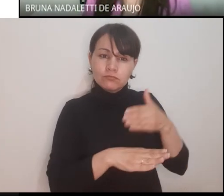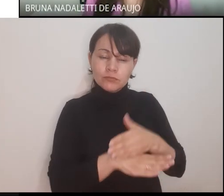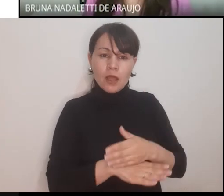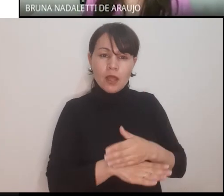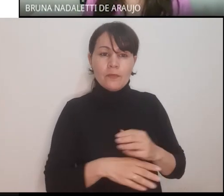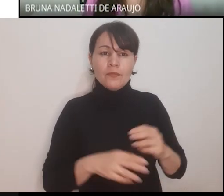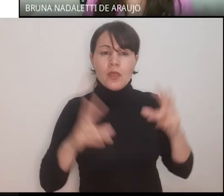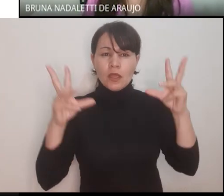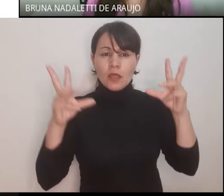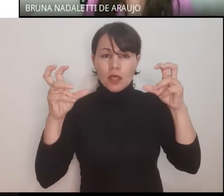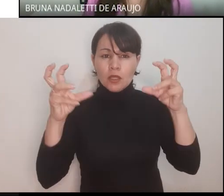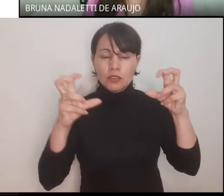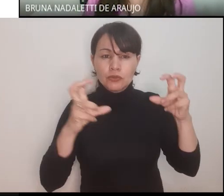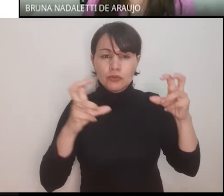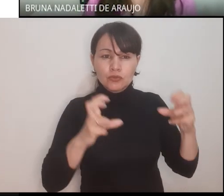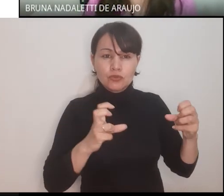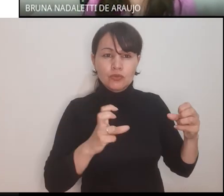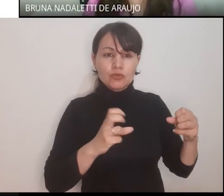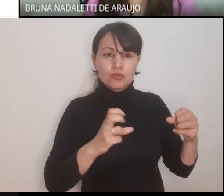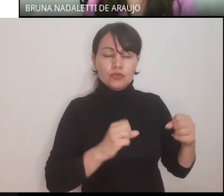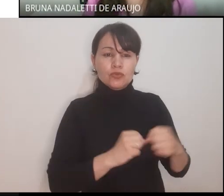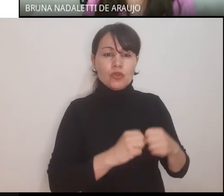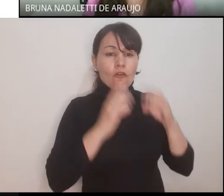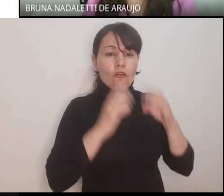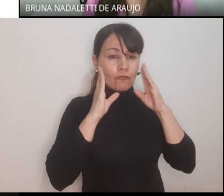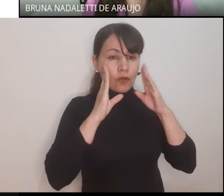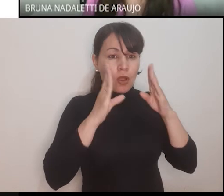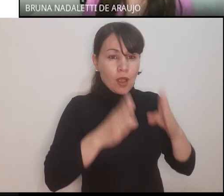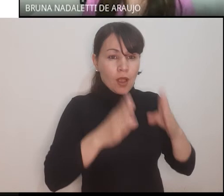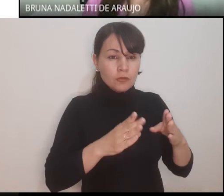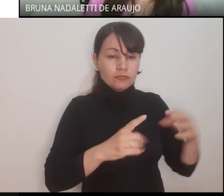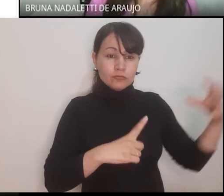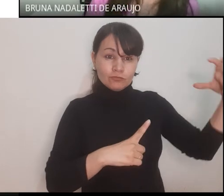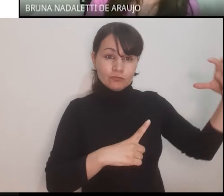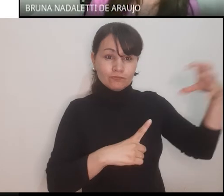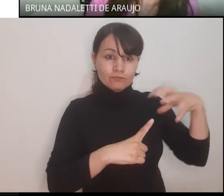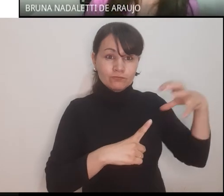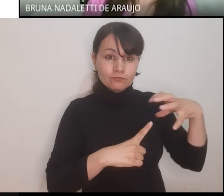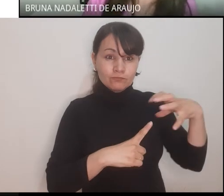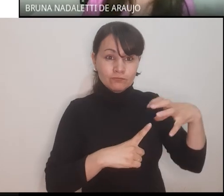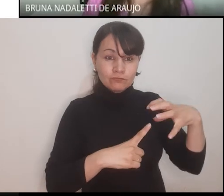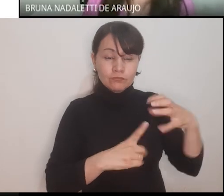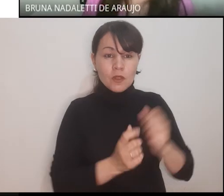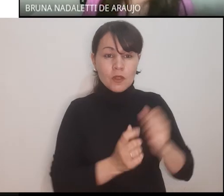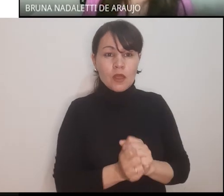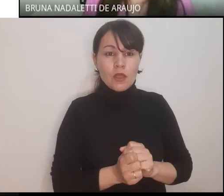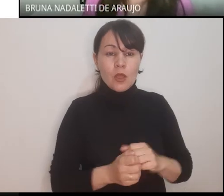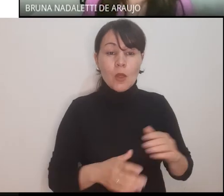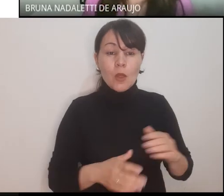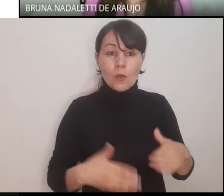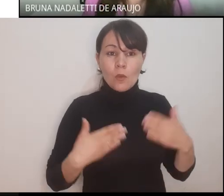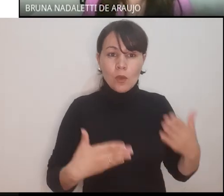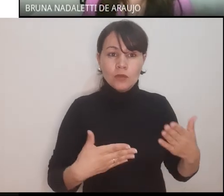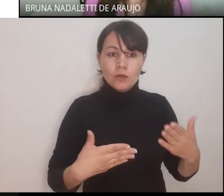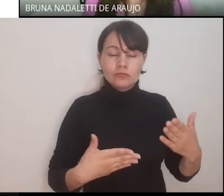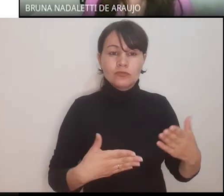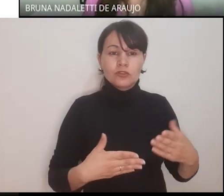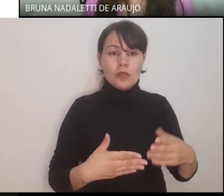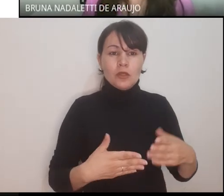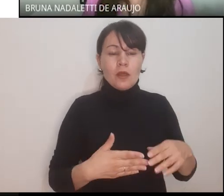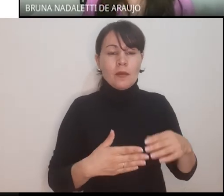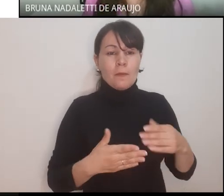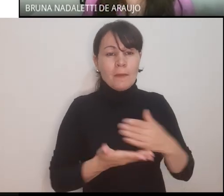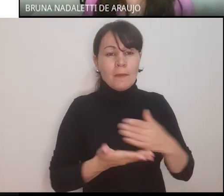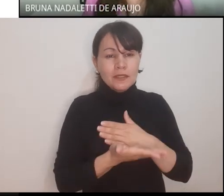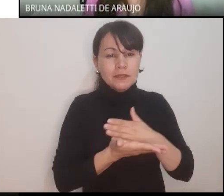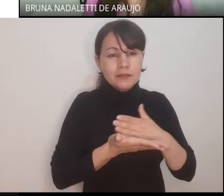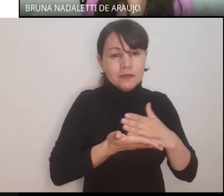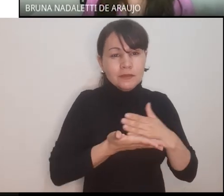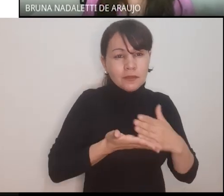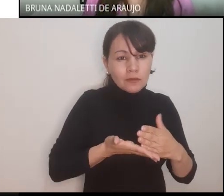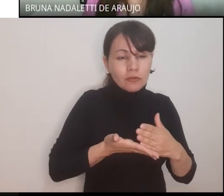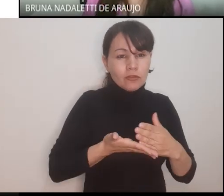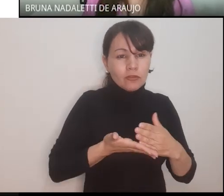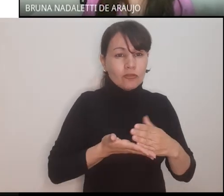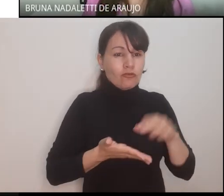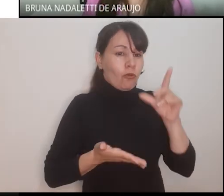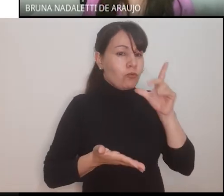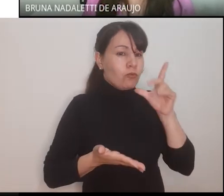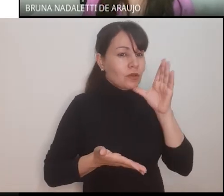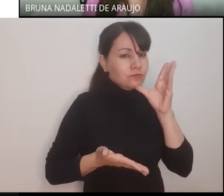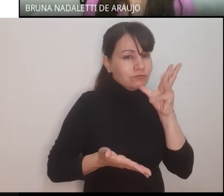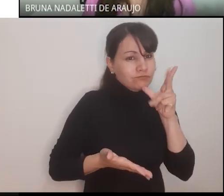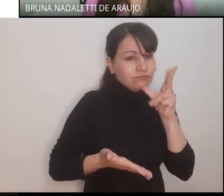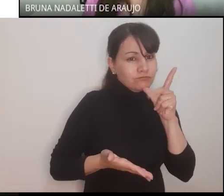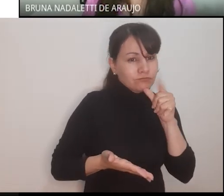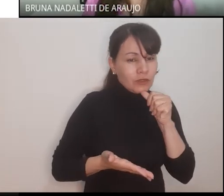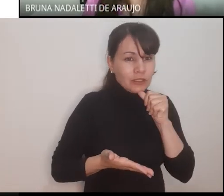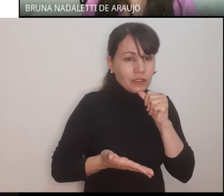questões específicas sobre as complicações, tanto imediatas quanto mais tardias, dos catéteres de